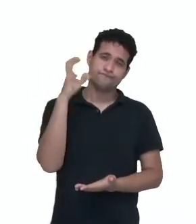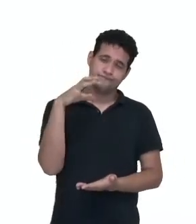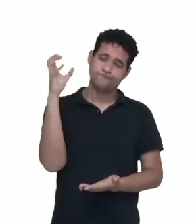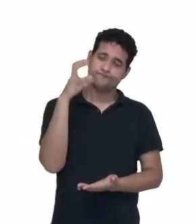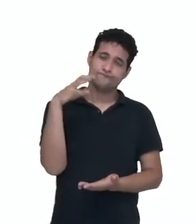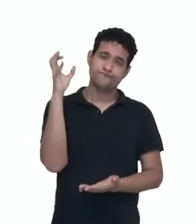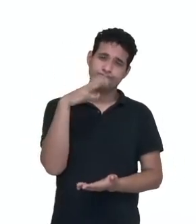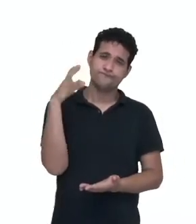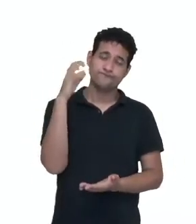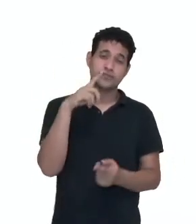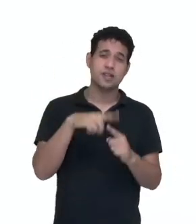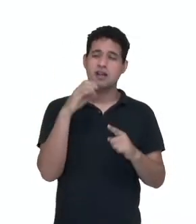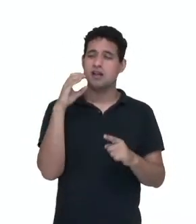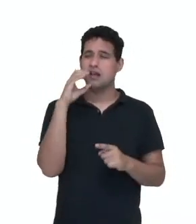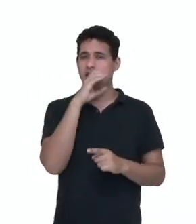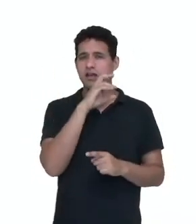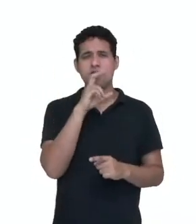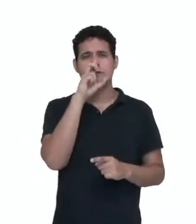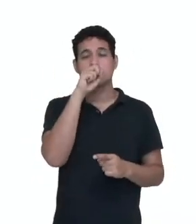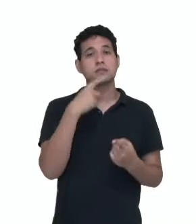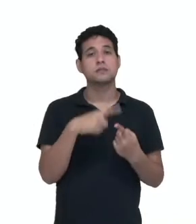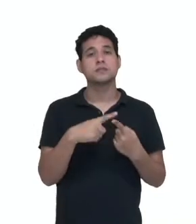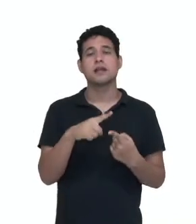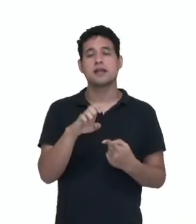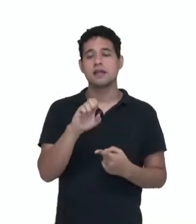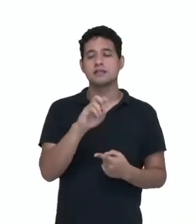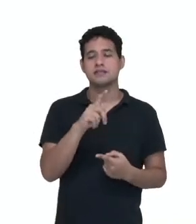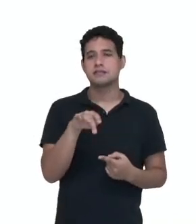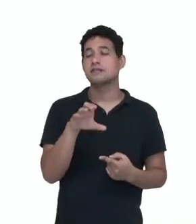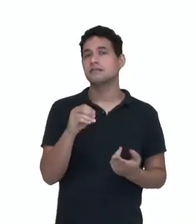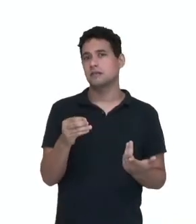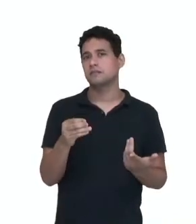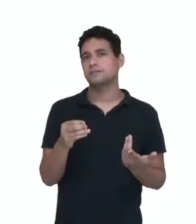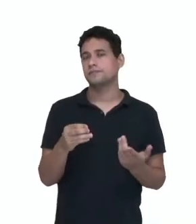temperatura caliente fue intensa debido a la estación verano.